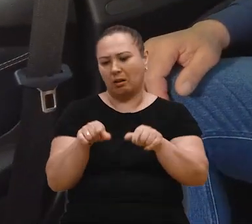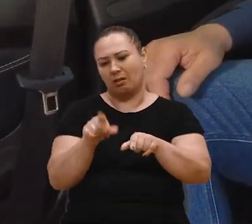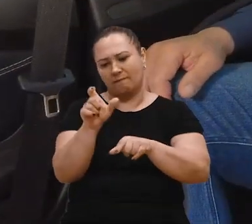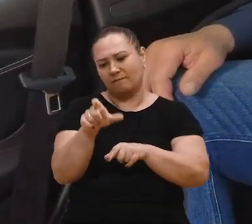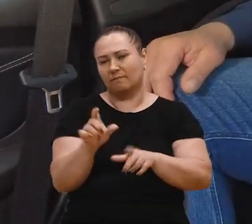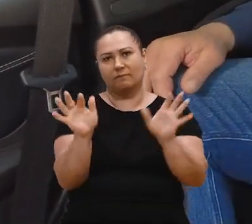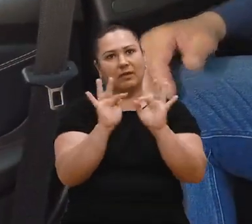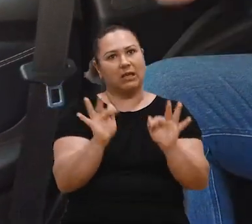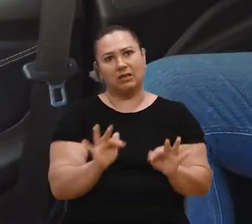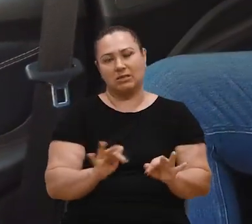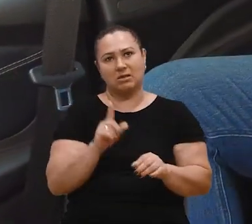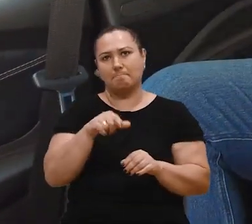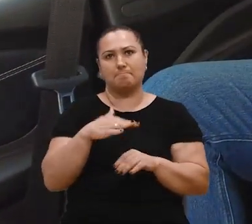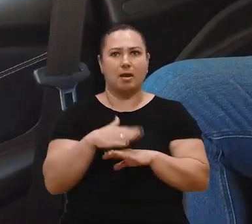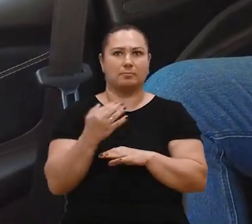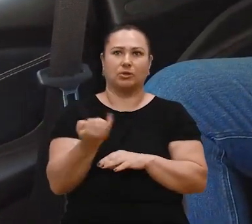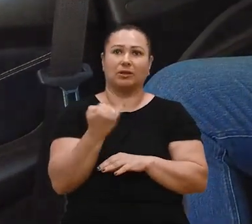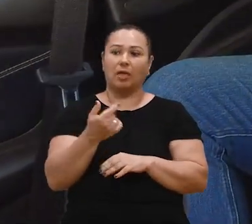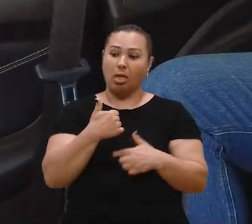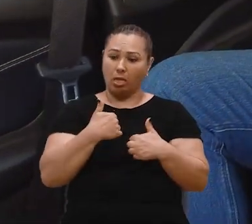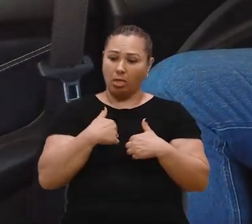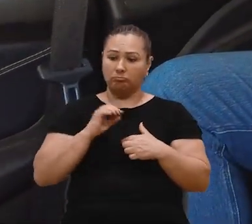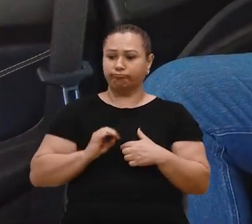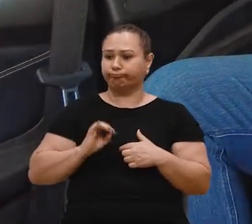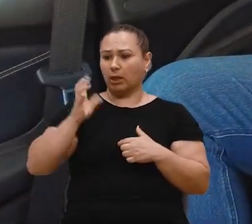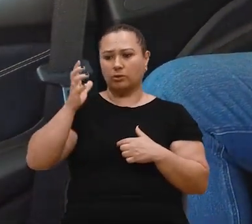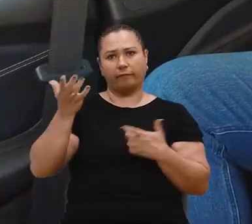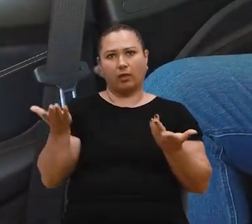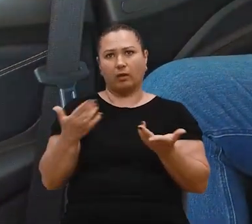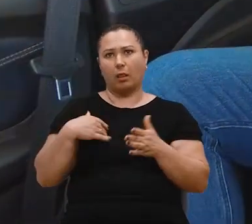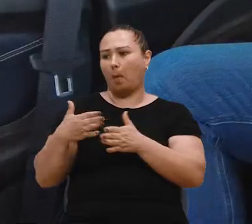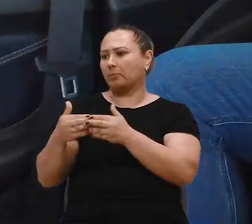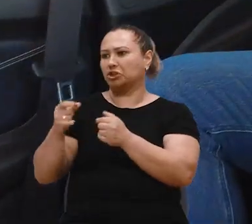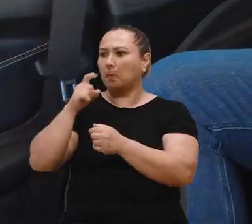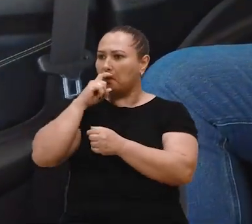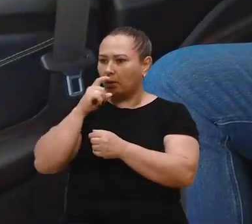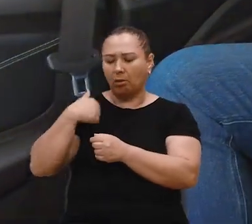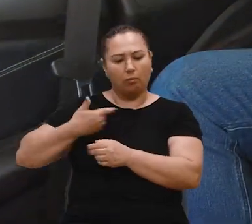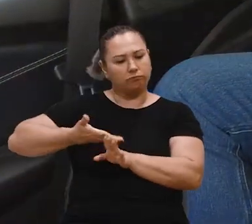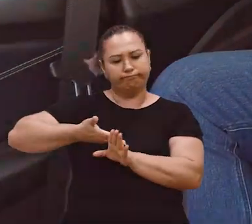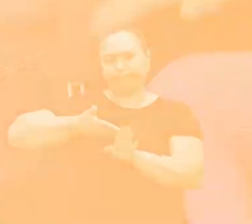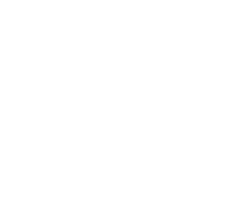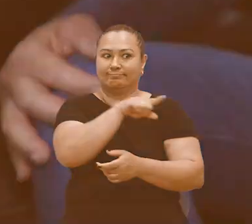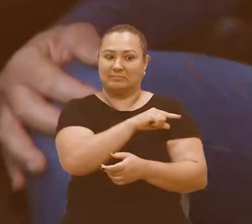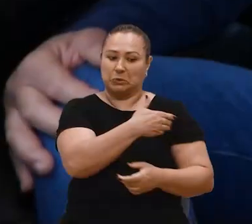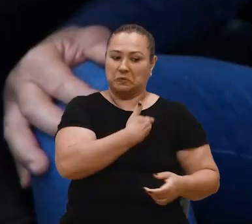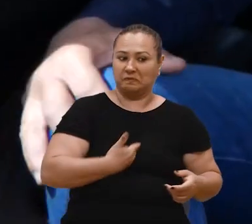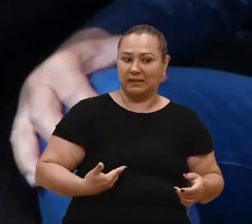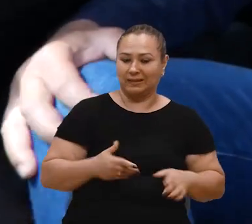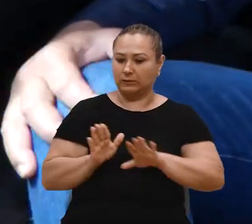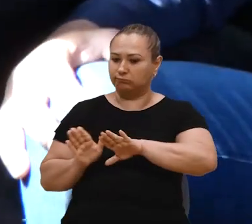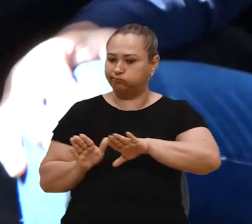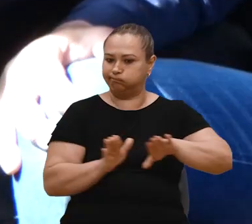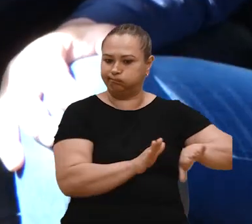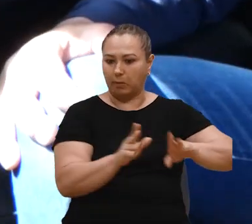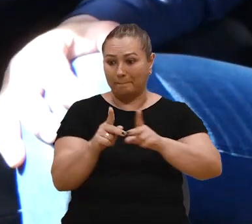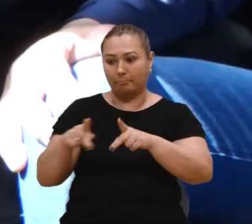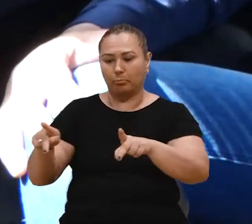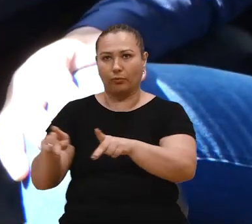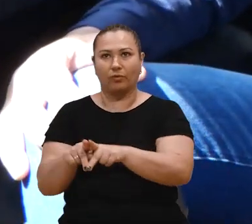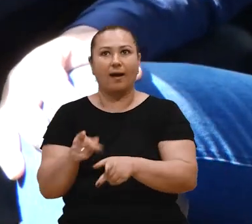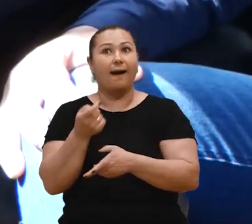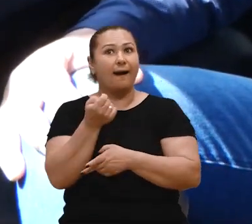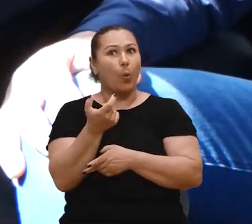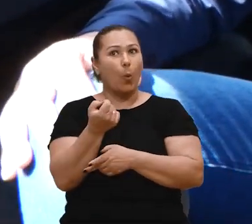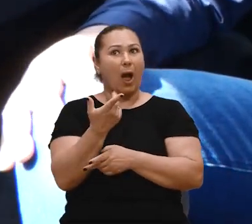essa é a parte que importa. Quando eu tive que tomar uma decisão, eu não pedi para o meu pai, eu tomei. Então... Vereador, a gente está quase chegando ao destino da